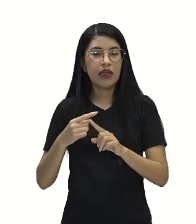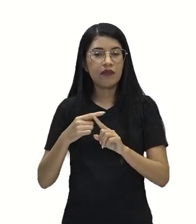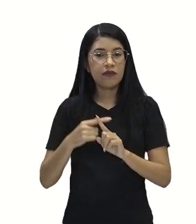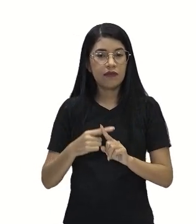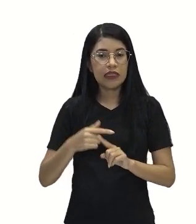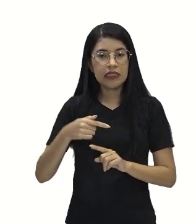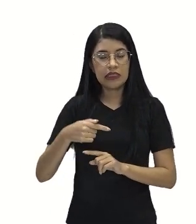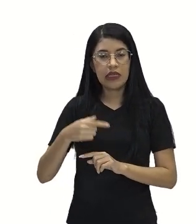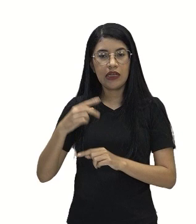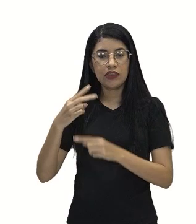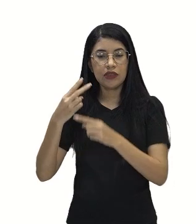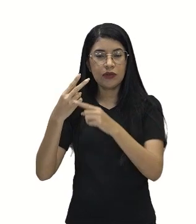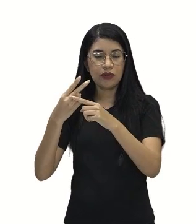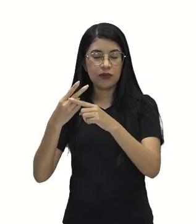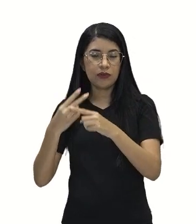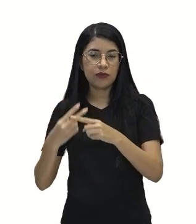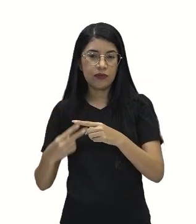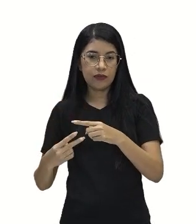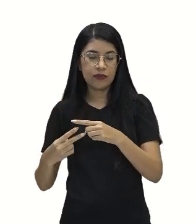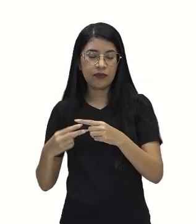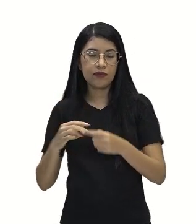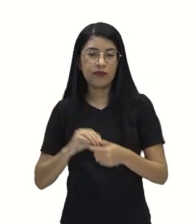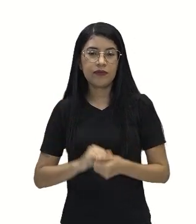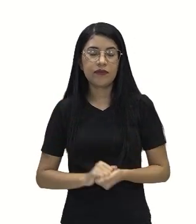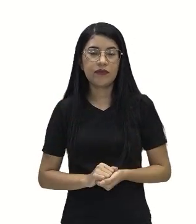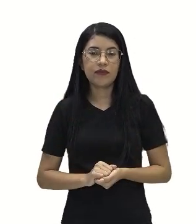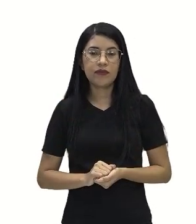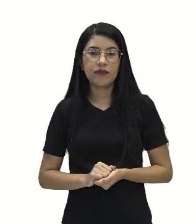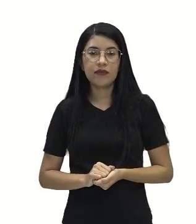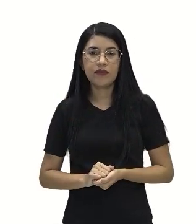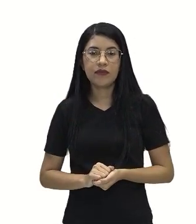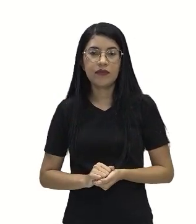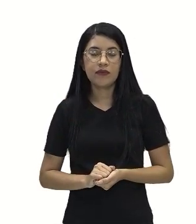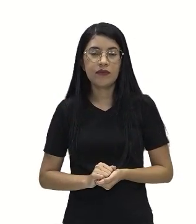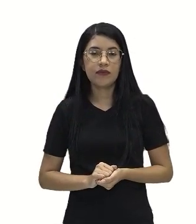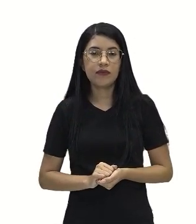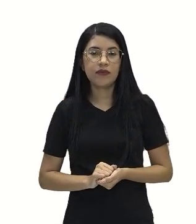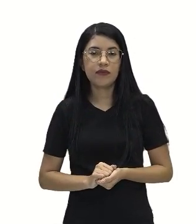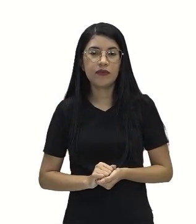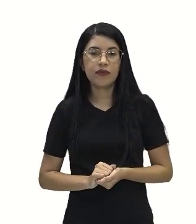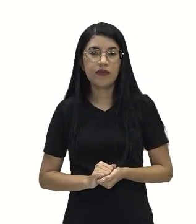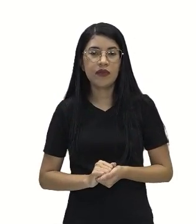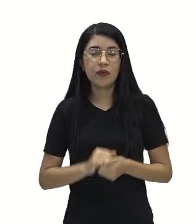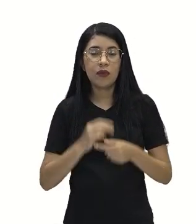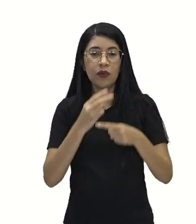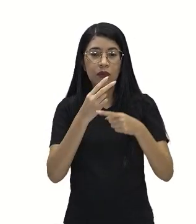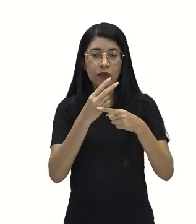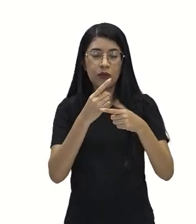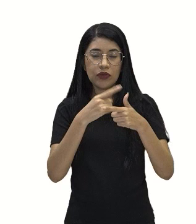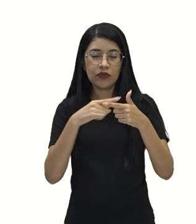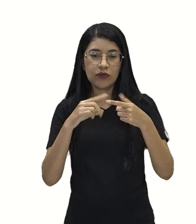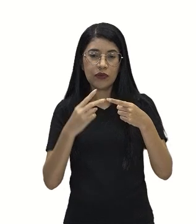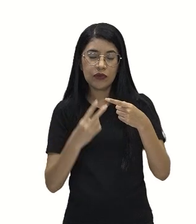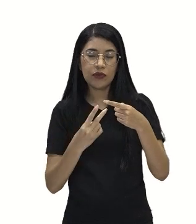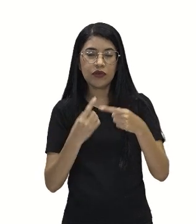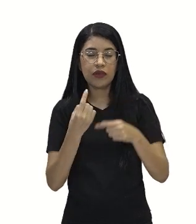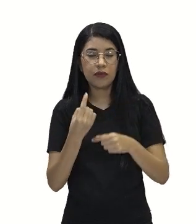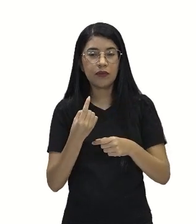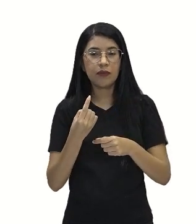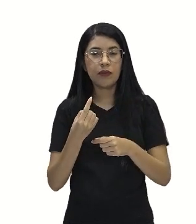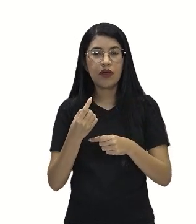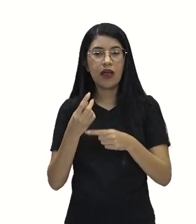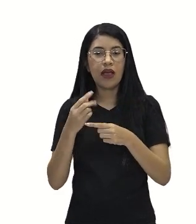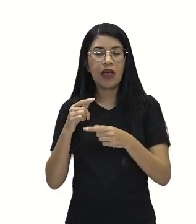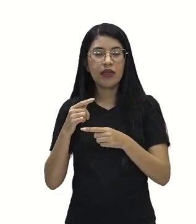sobre 2, certo? Aí, 2, ó. 2 dividido por 2 dá 1, 7, 2 dividido por 2 dá